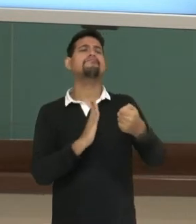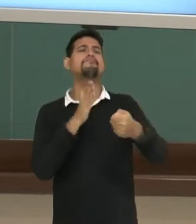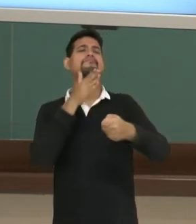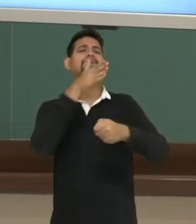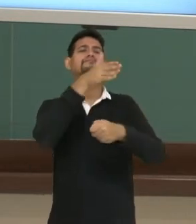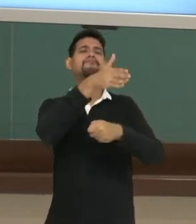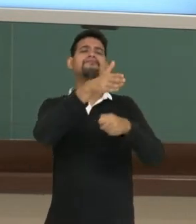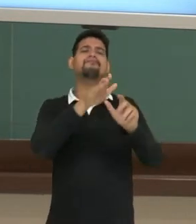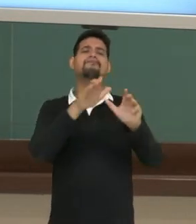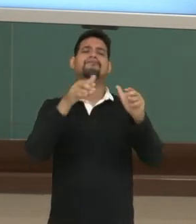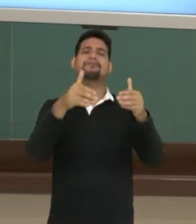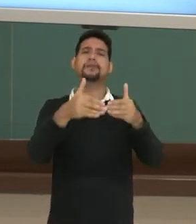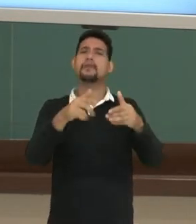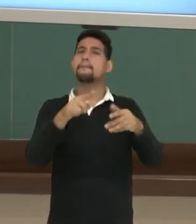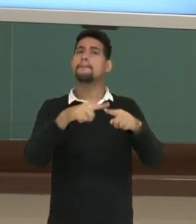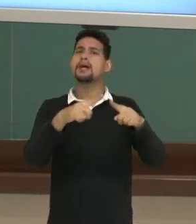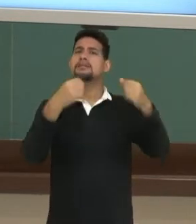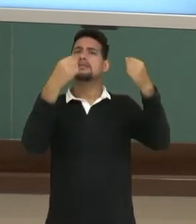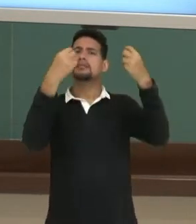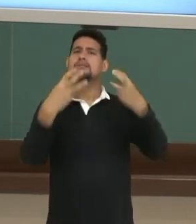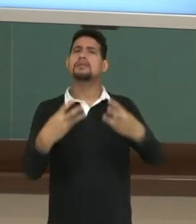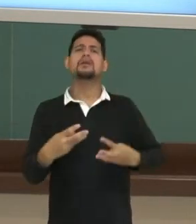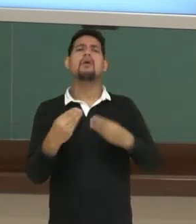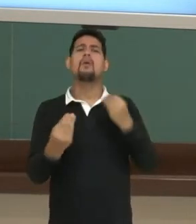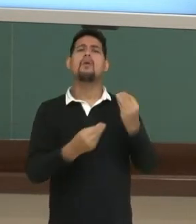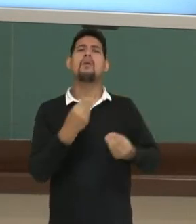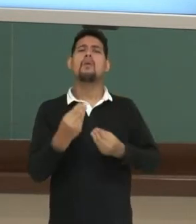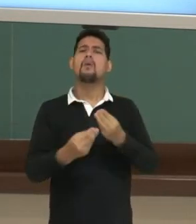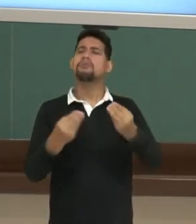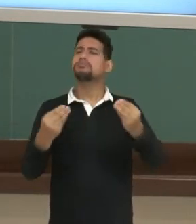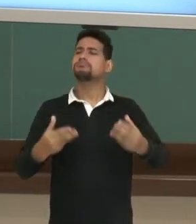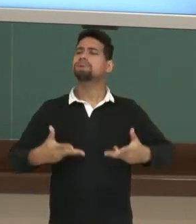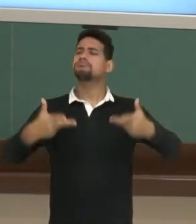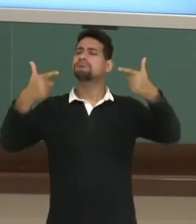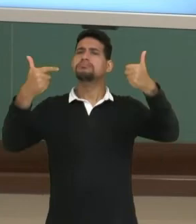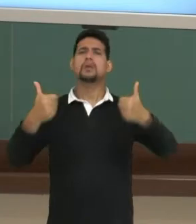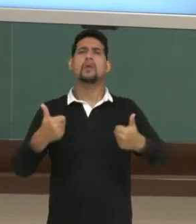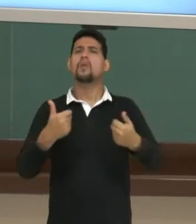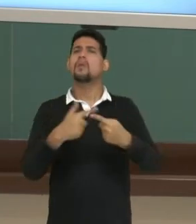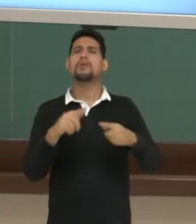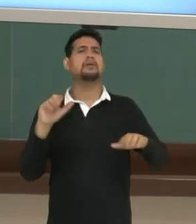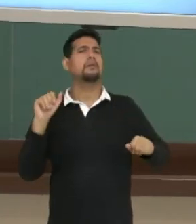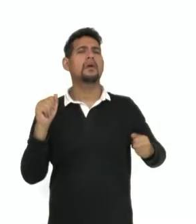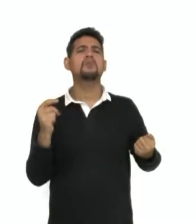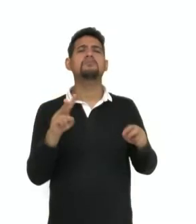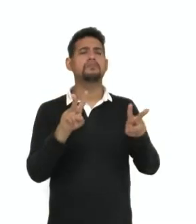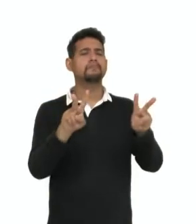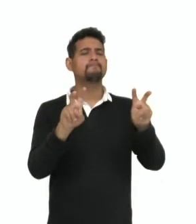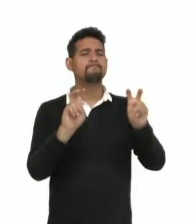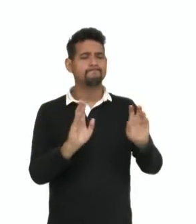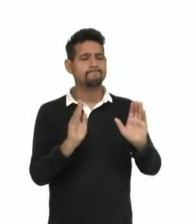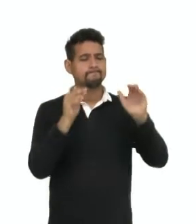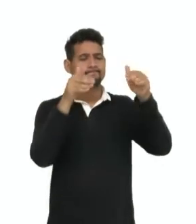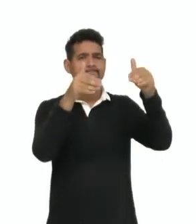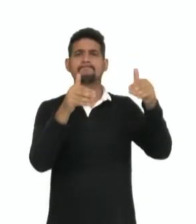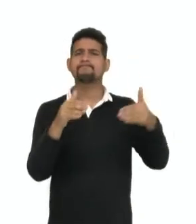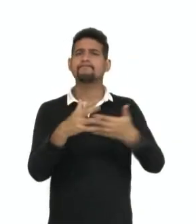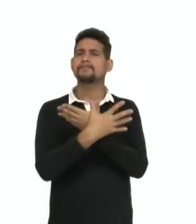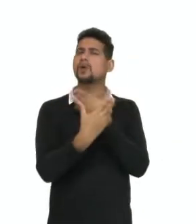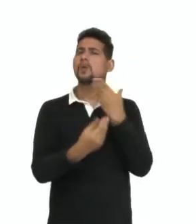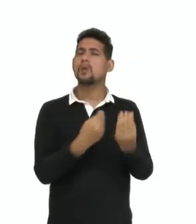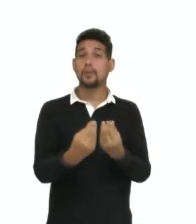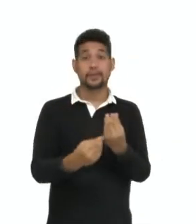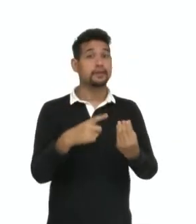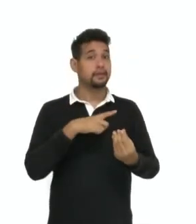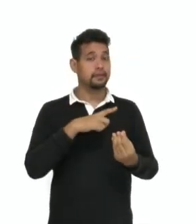império. Explique o que favoreceu o domínio espanhol sobre os incas? A expedição de Pizarro encontrou o